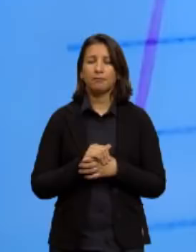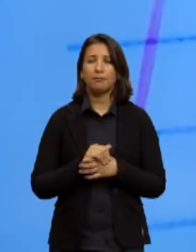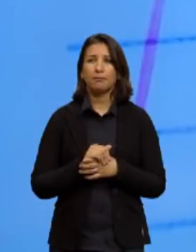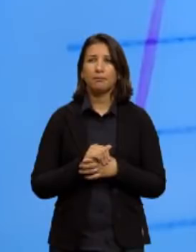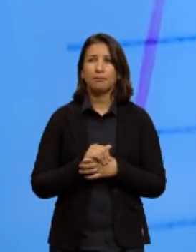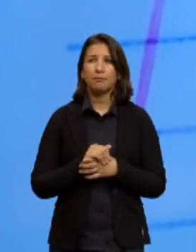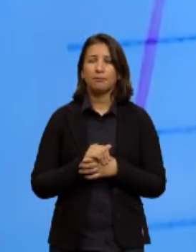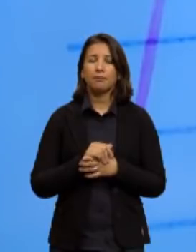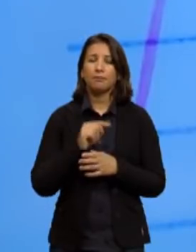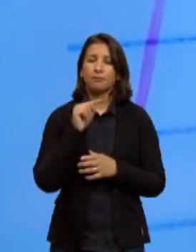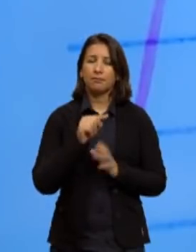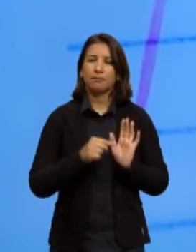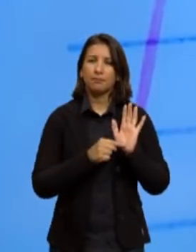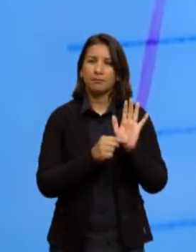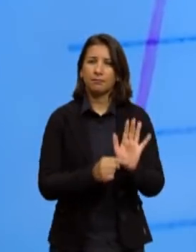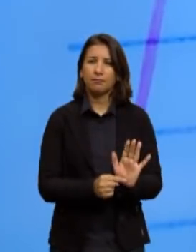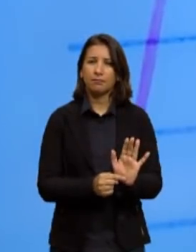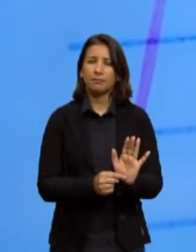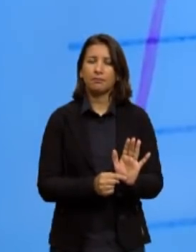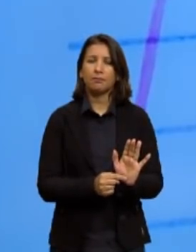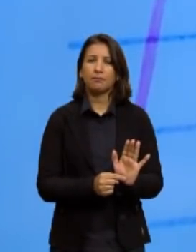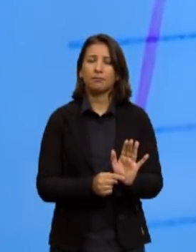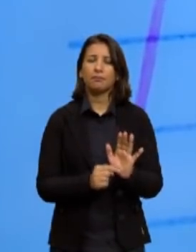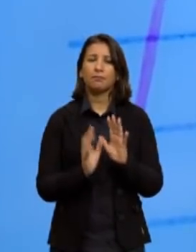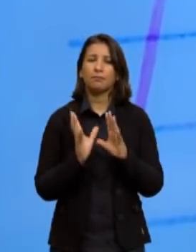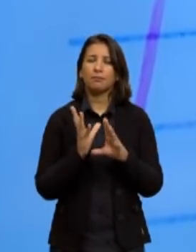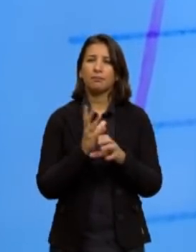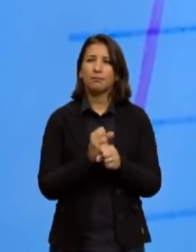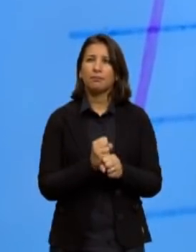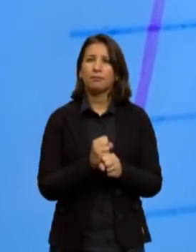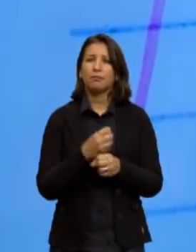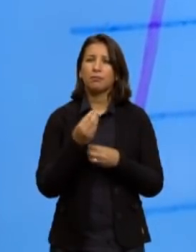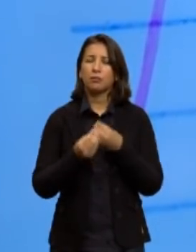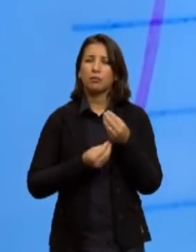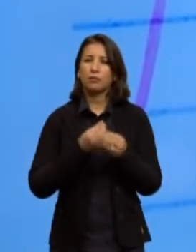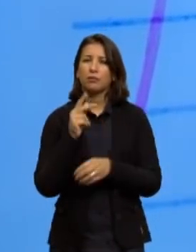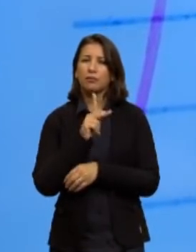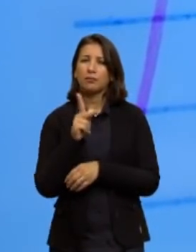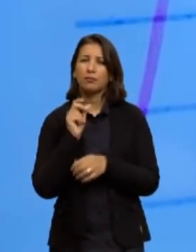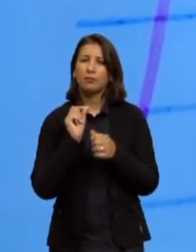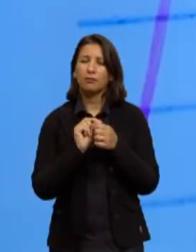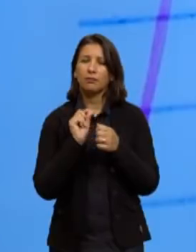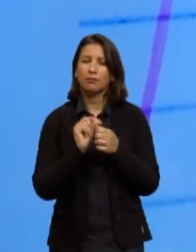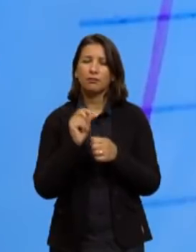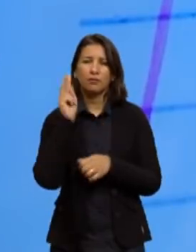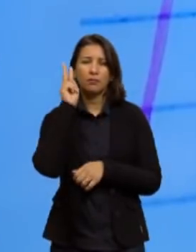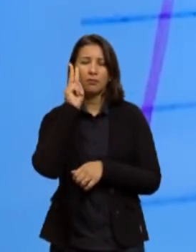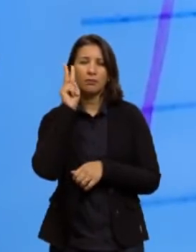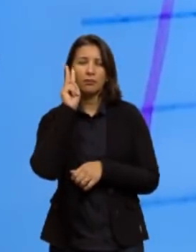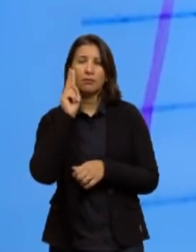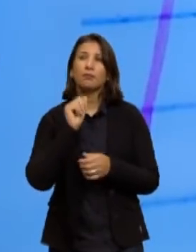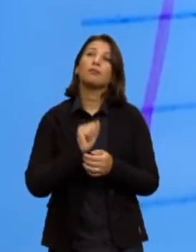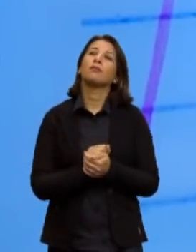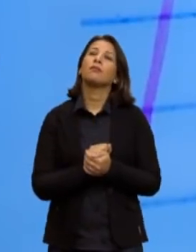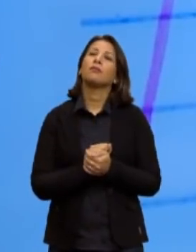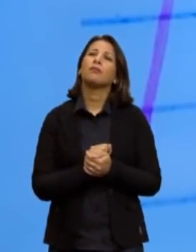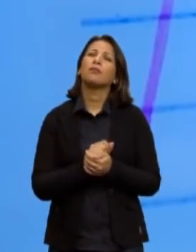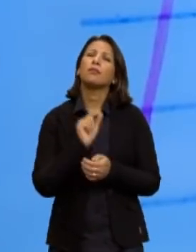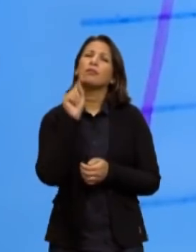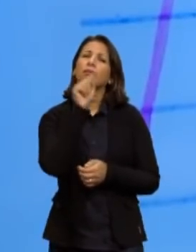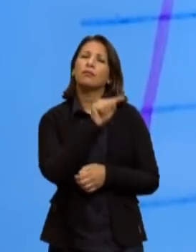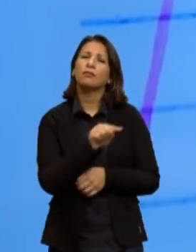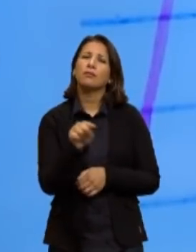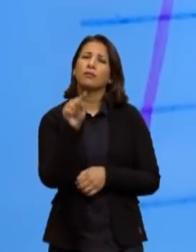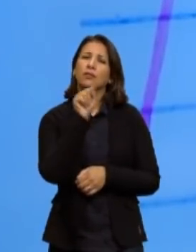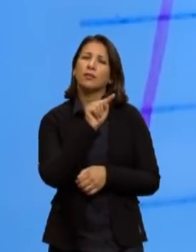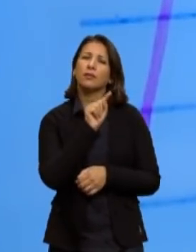certo que está a nossa resolução bom como é que é pronto e fez vamos relembrar é o que isso aqui